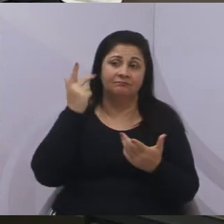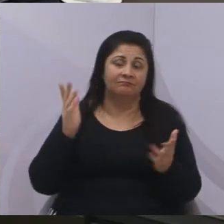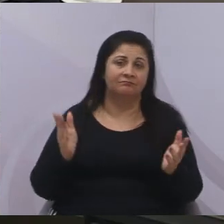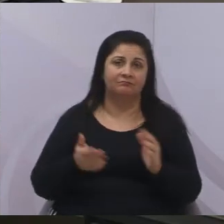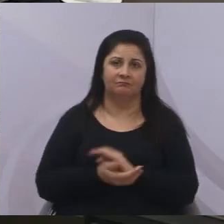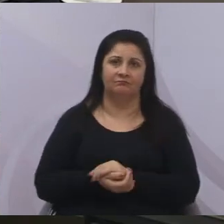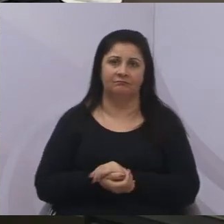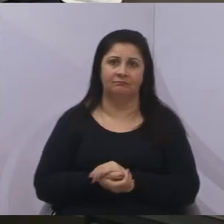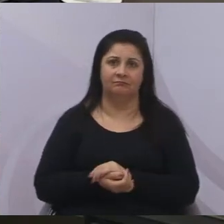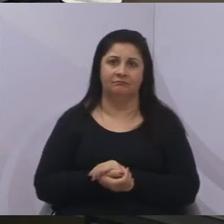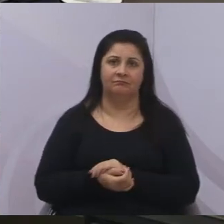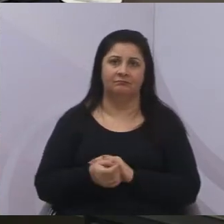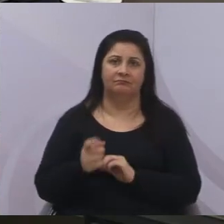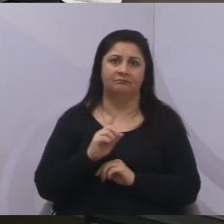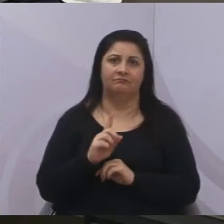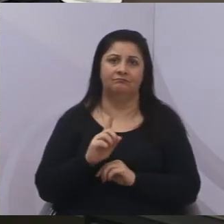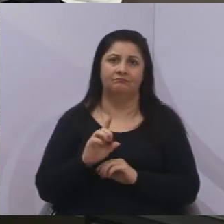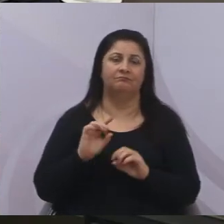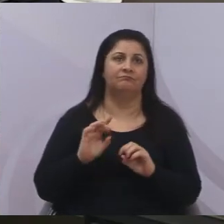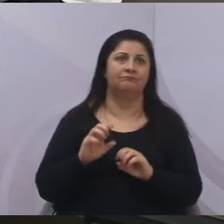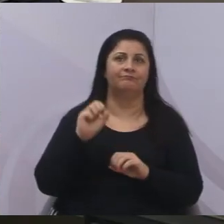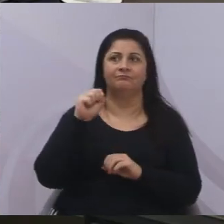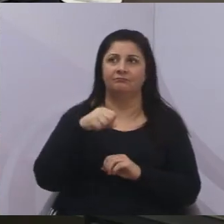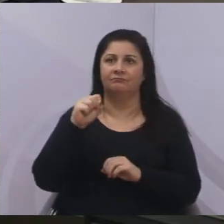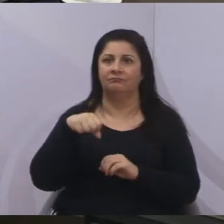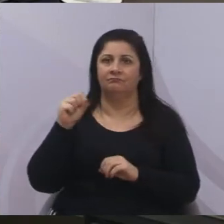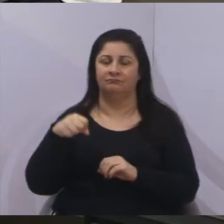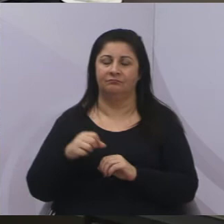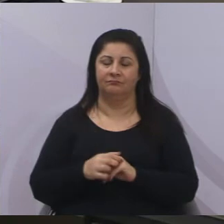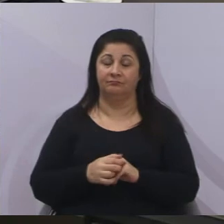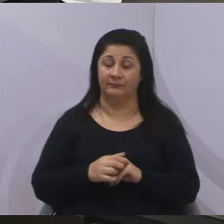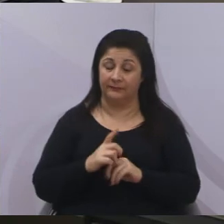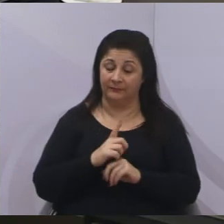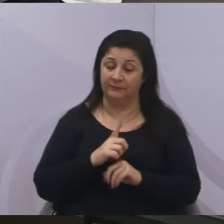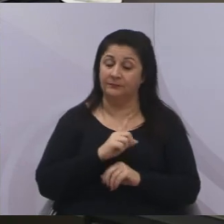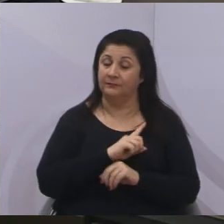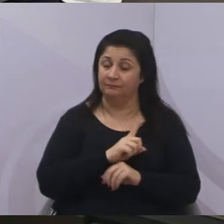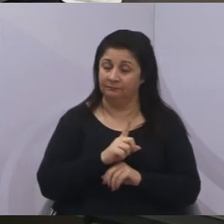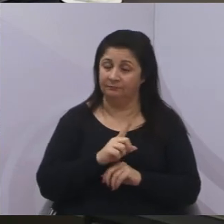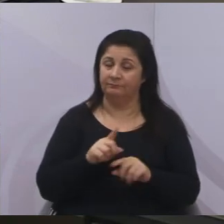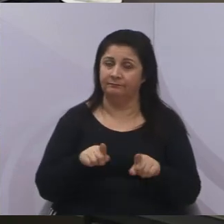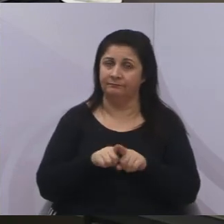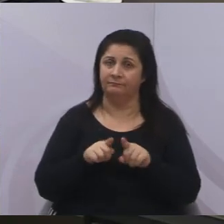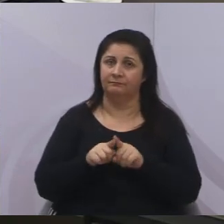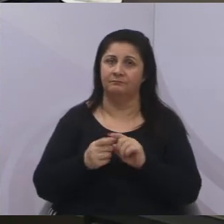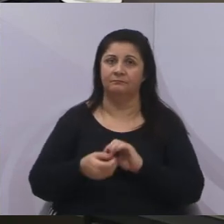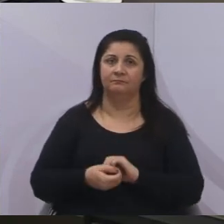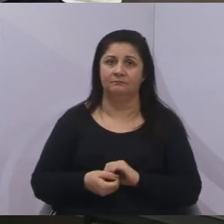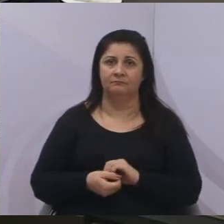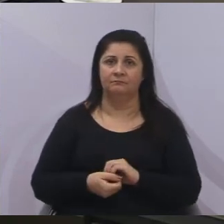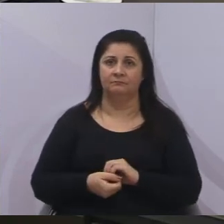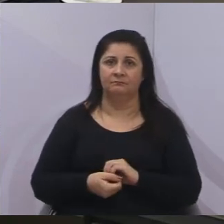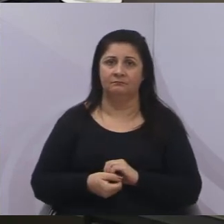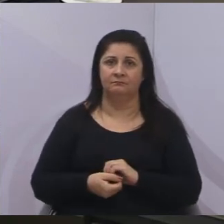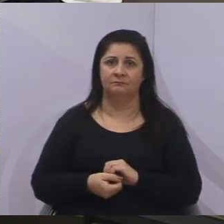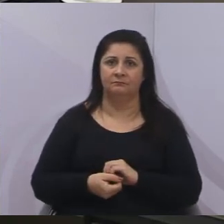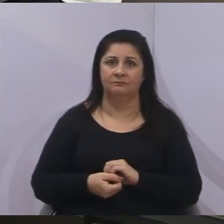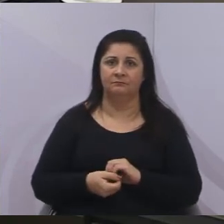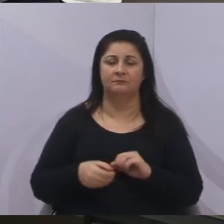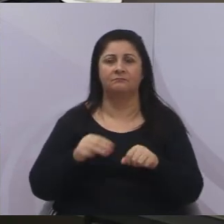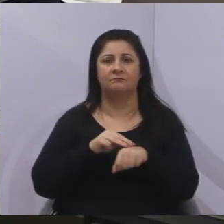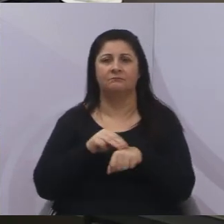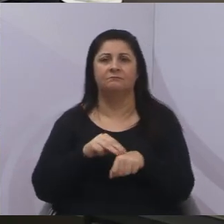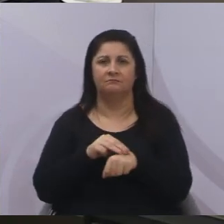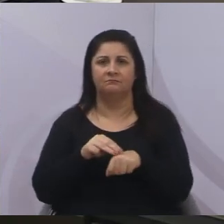só de sims, tem muitos nãos. Mas eu estava até conversando com o pessoal do meu gabinete,